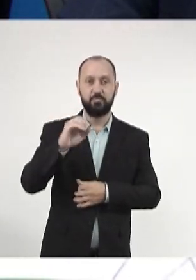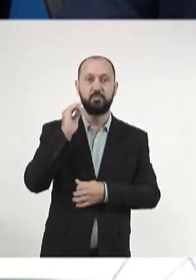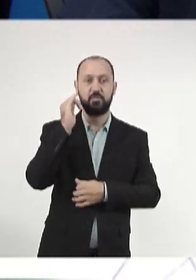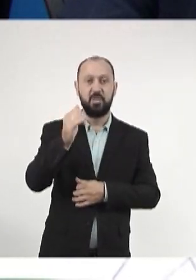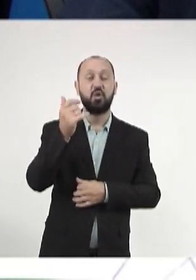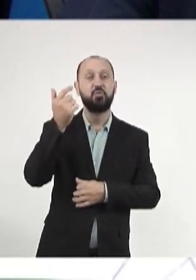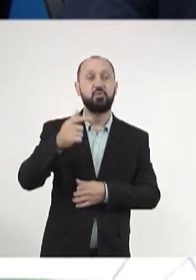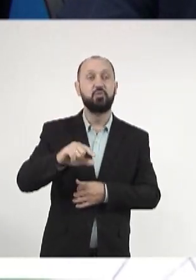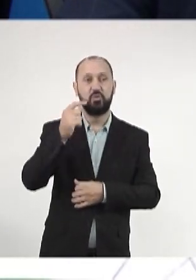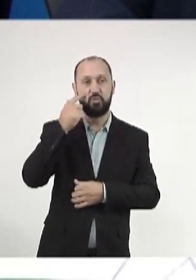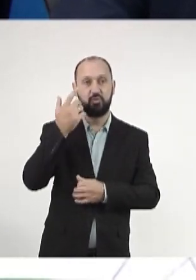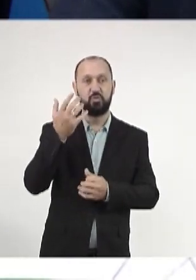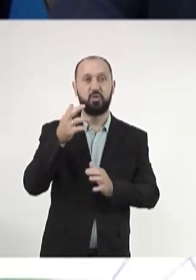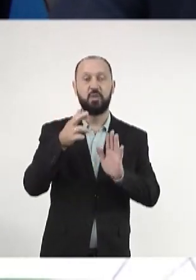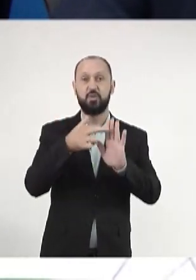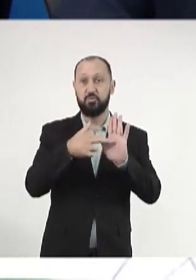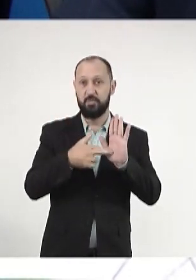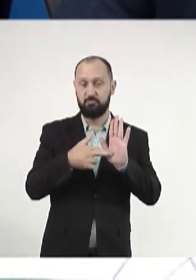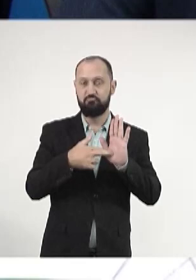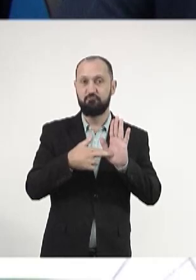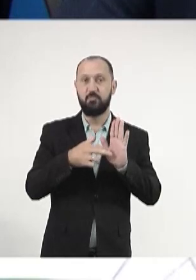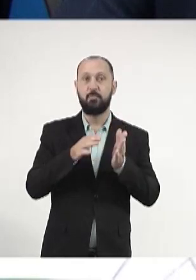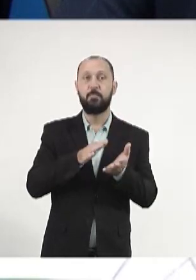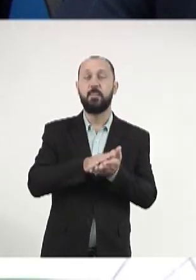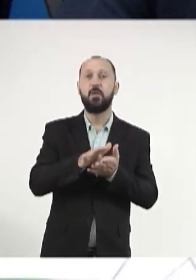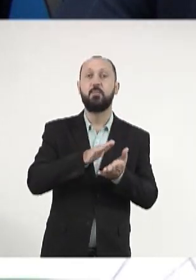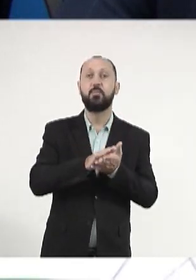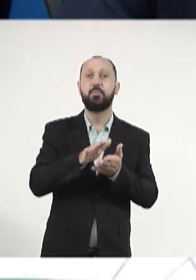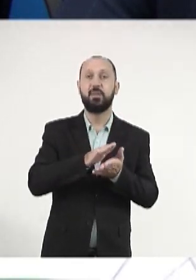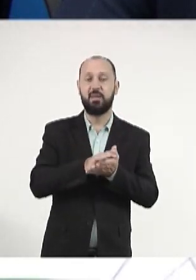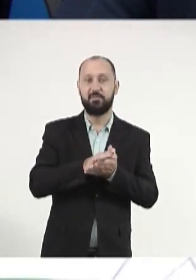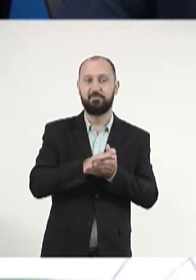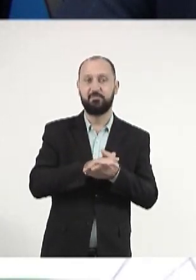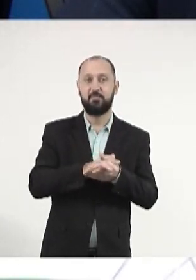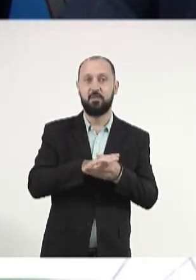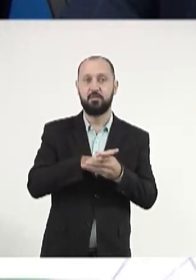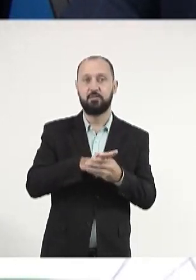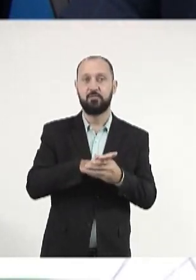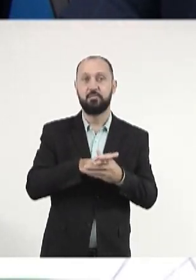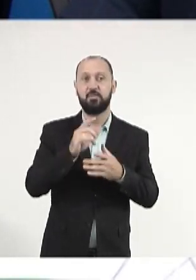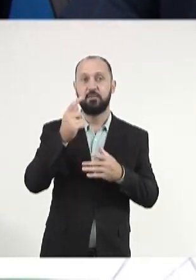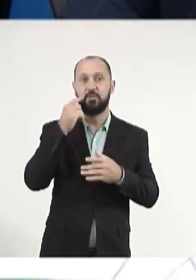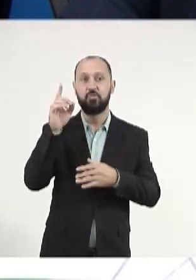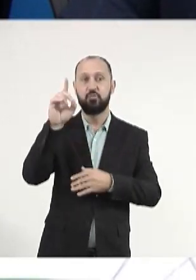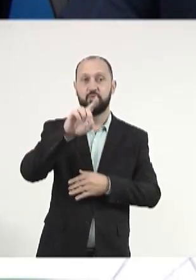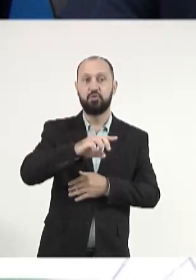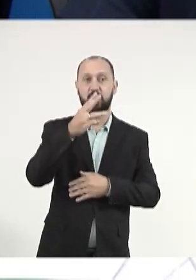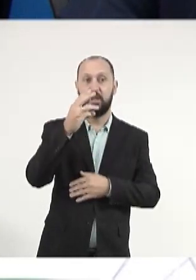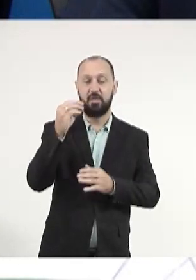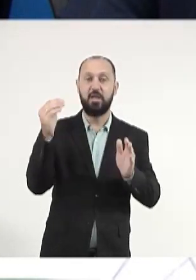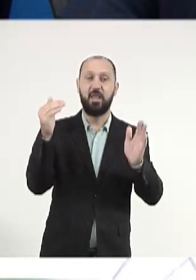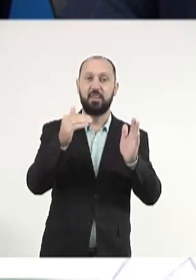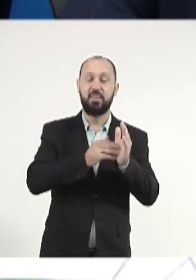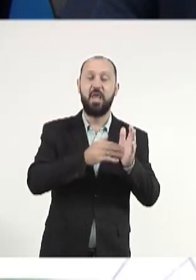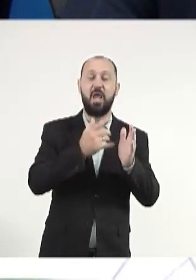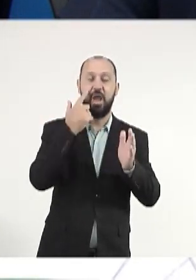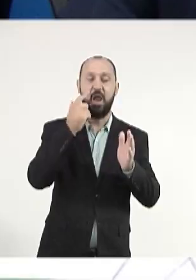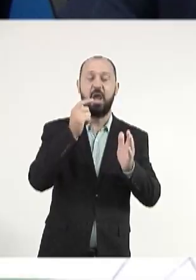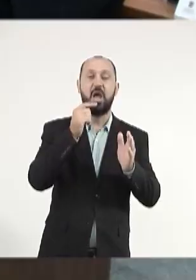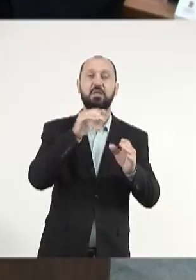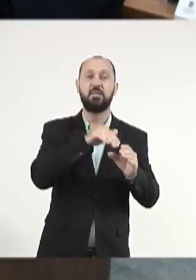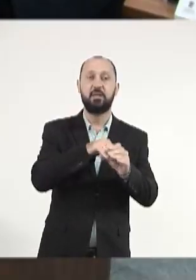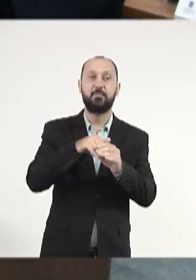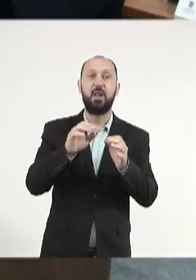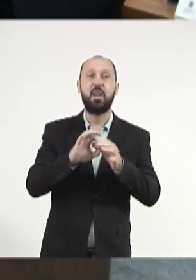de novo que, regimentalmente, nós vamos publicar a questão da sessão do dia 30 até o dia da eleição,